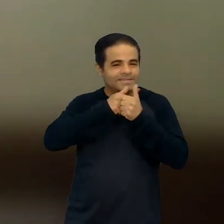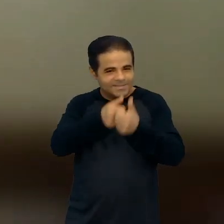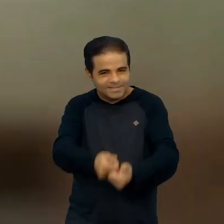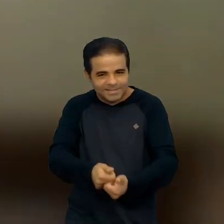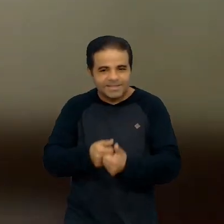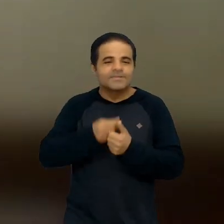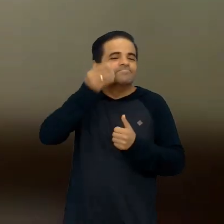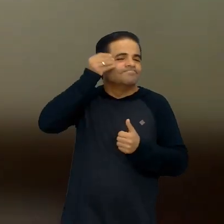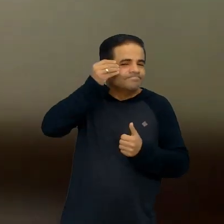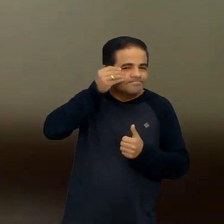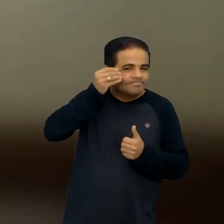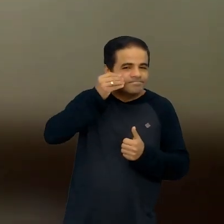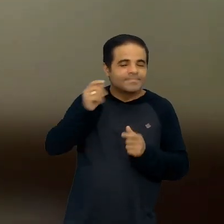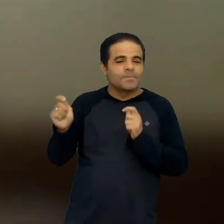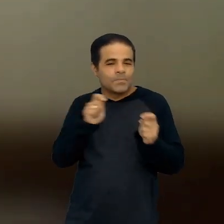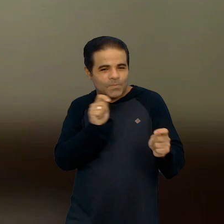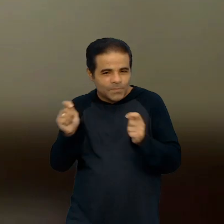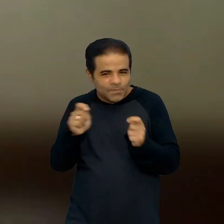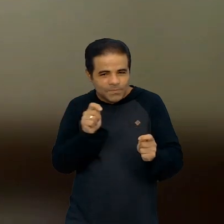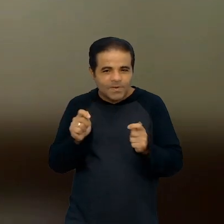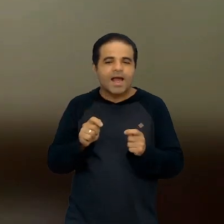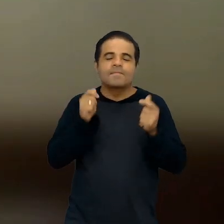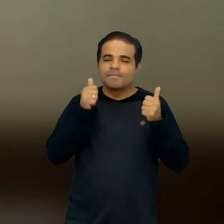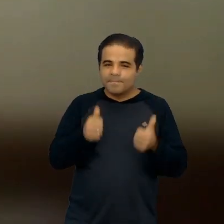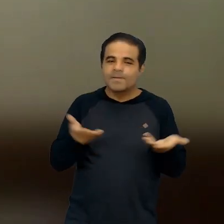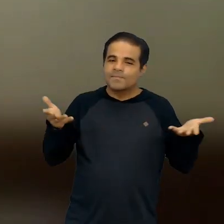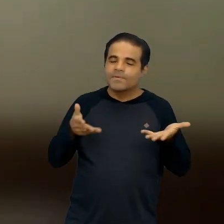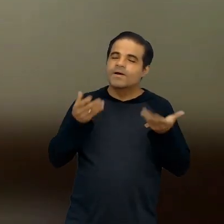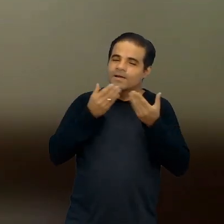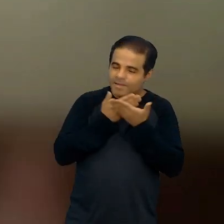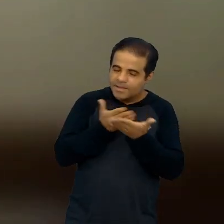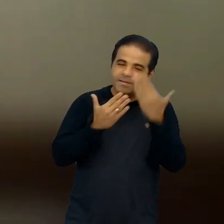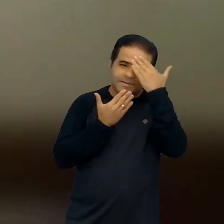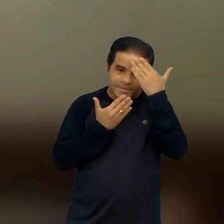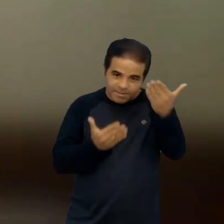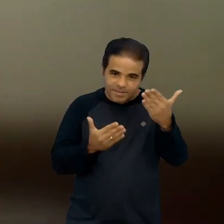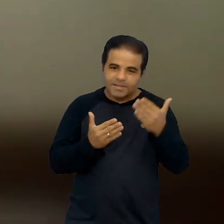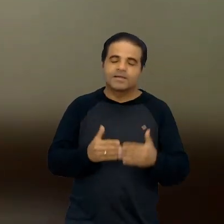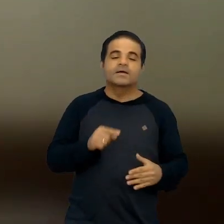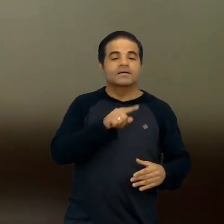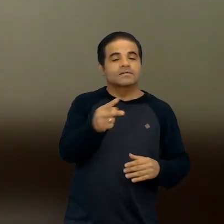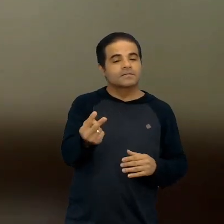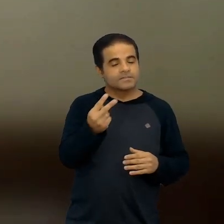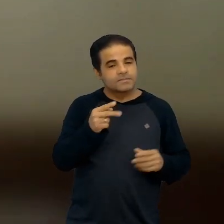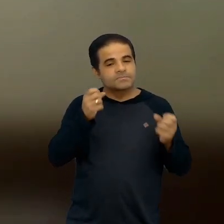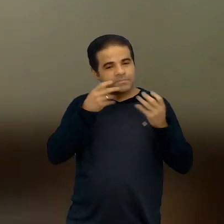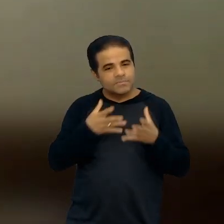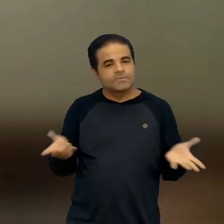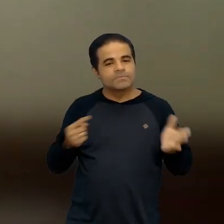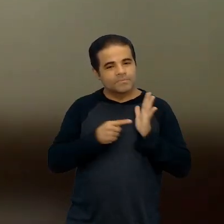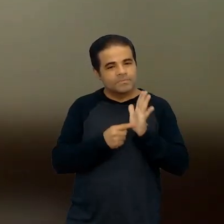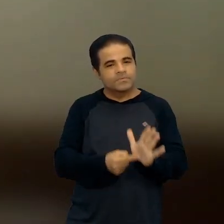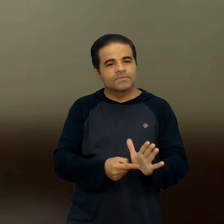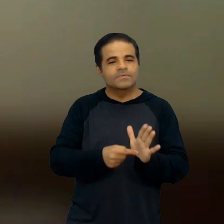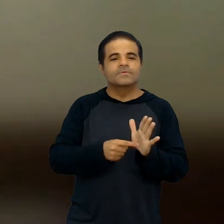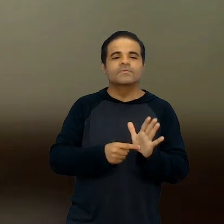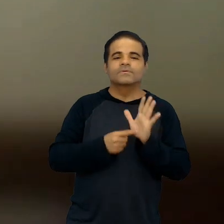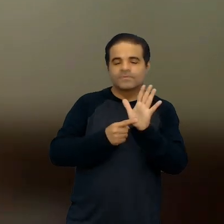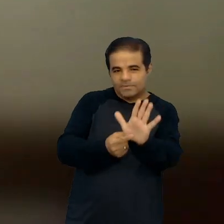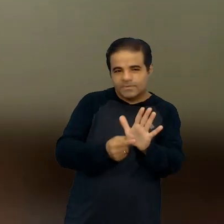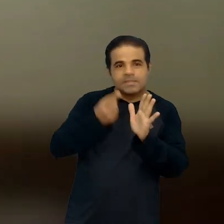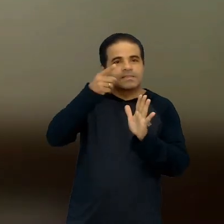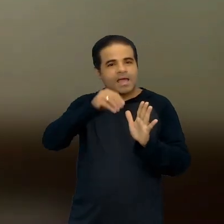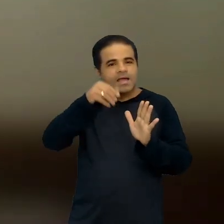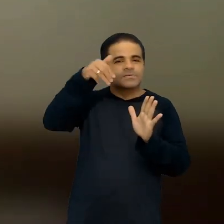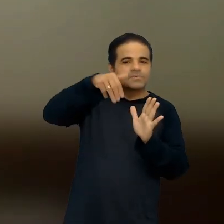de mim. Estou tentando me controlar aí. Mas agradeço a produção, que vocês não veem, mas que mostra para a gente a plaquinha dos 10 minutos, como